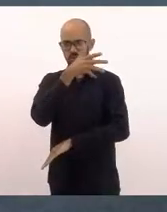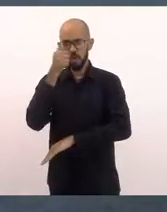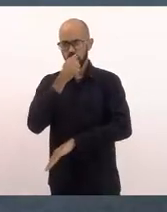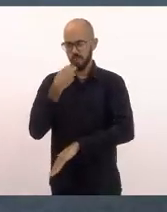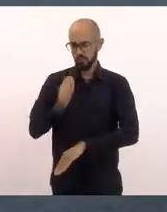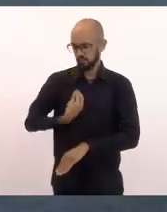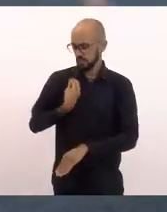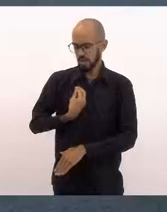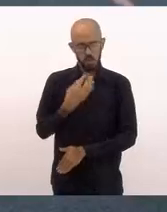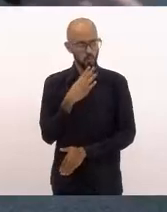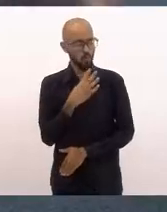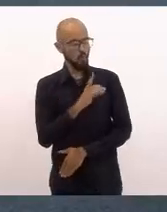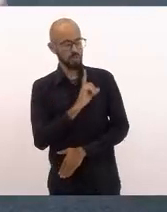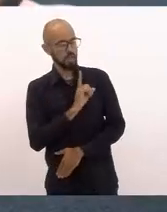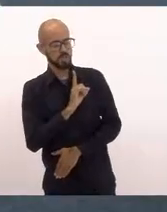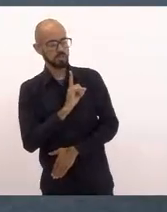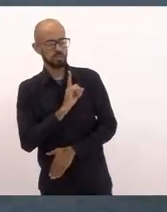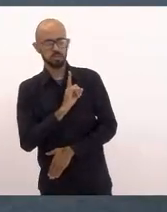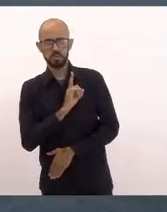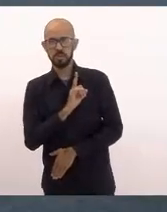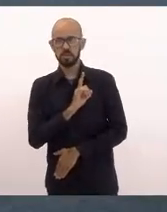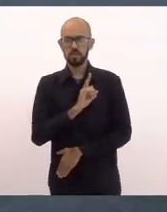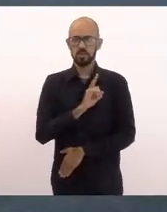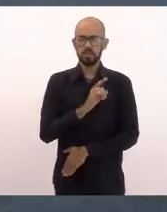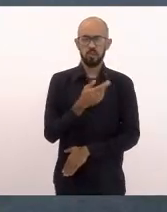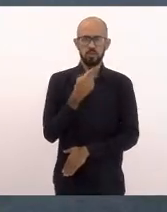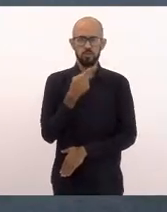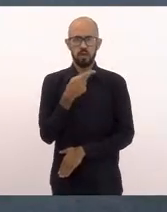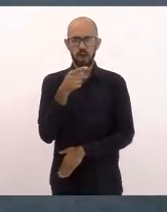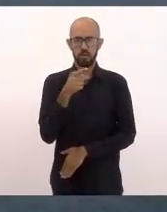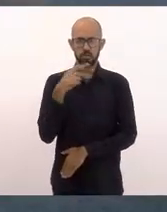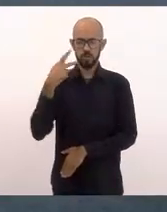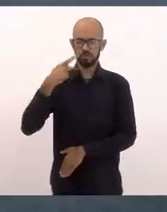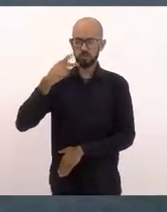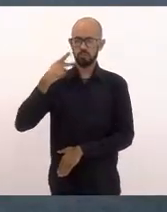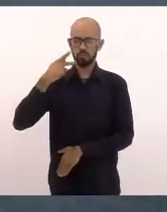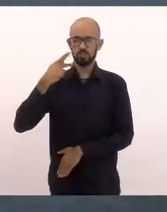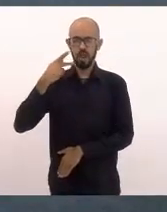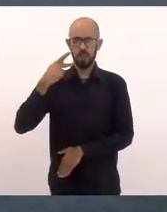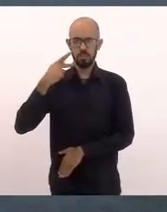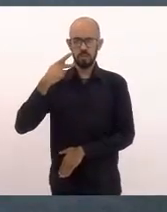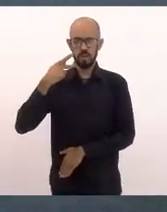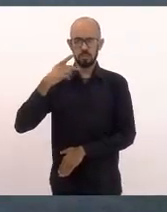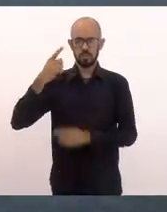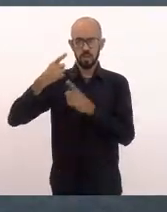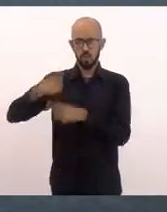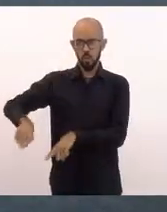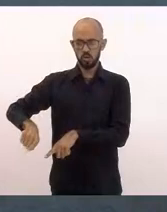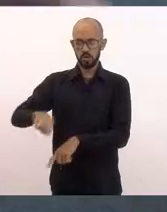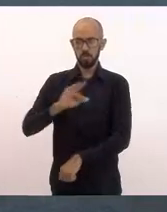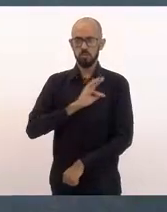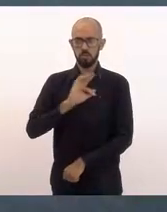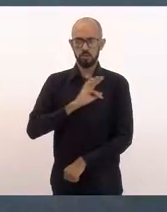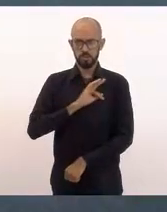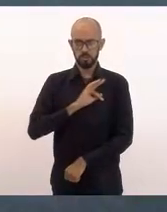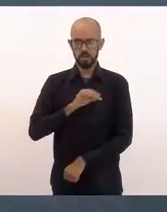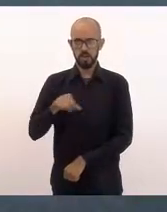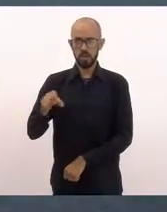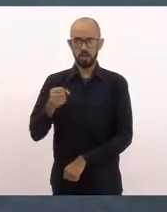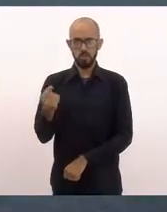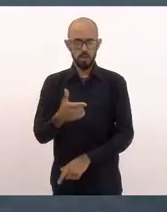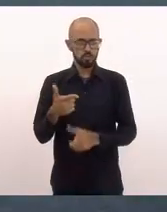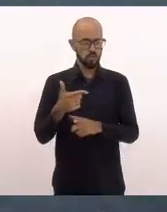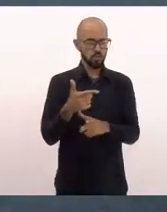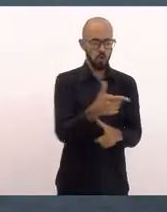conhece. Agora, falo aqui para meus colegas parlamentares, para quem é contra a polícia, quando for roubado, não